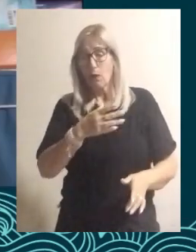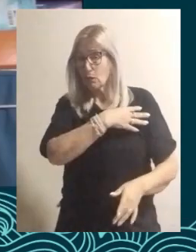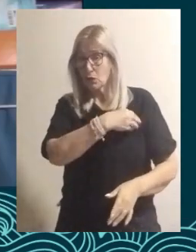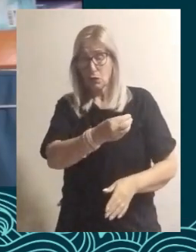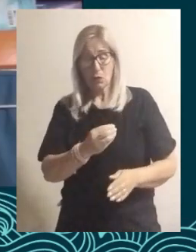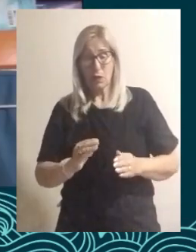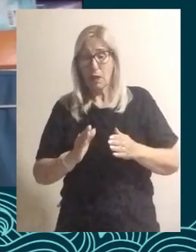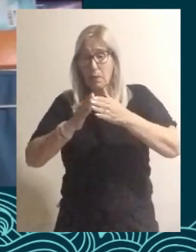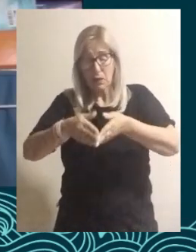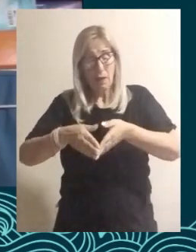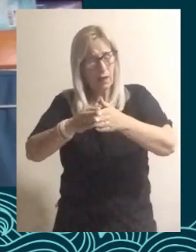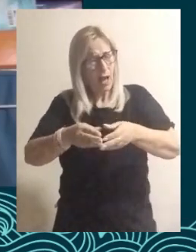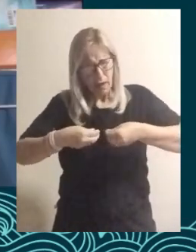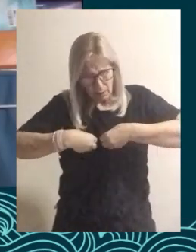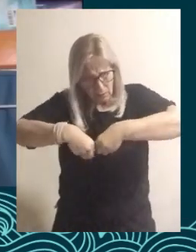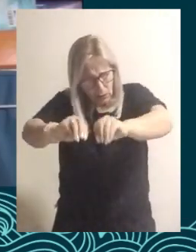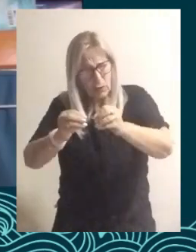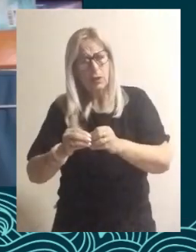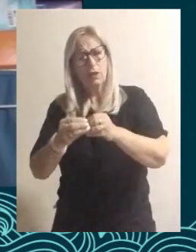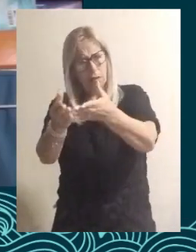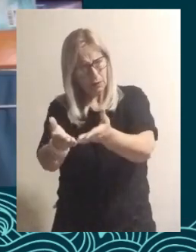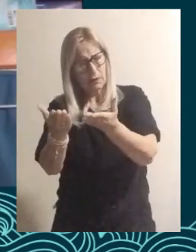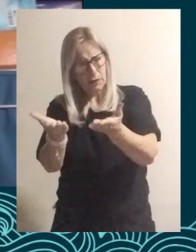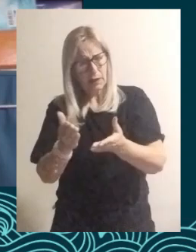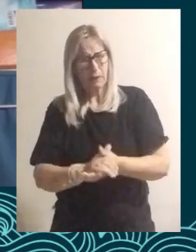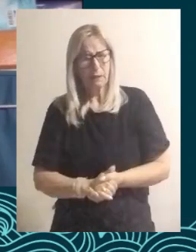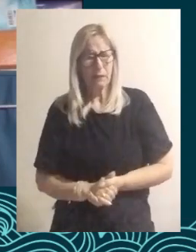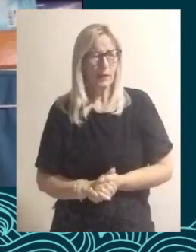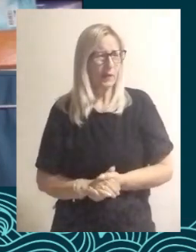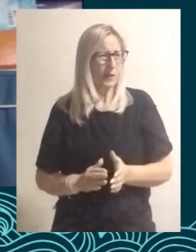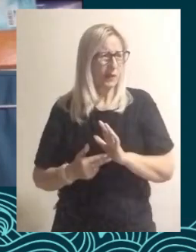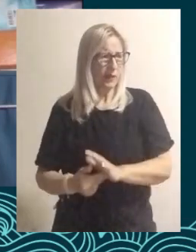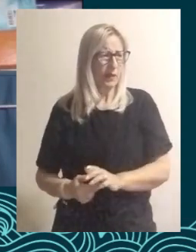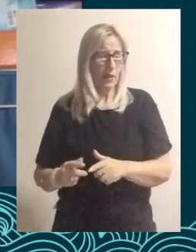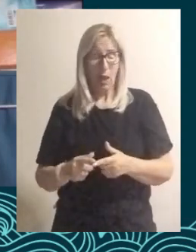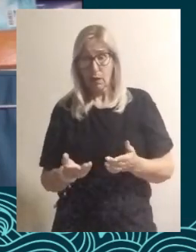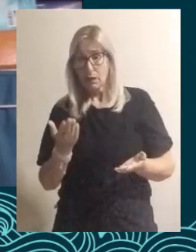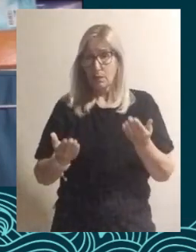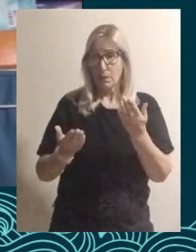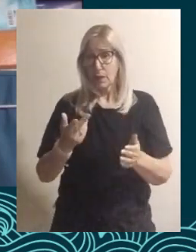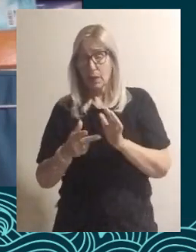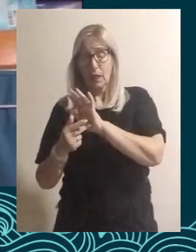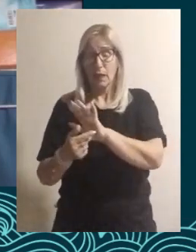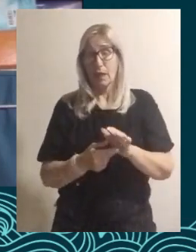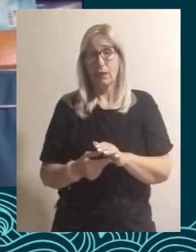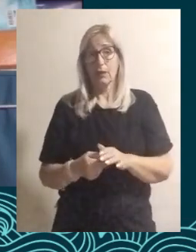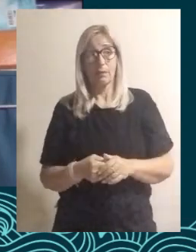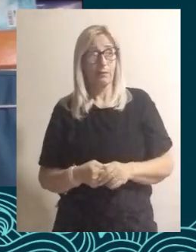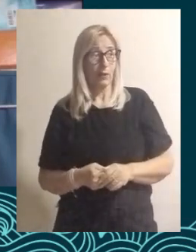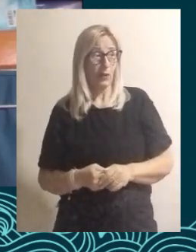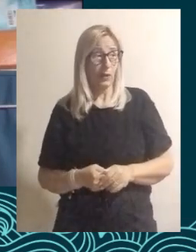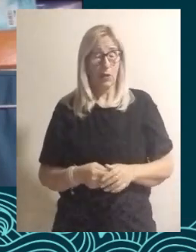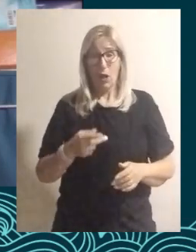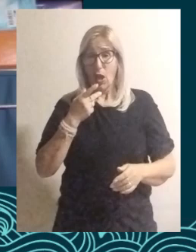mais dele, meus filhos não querem navegar, então pode ficar com você. Então, eu acho que eu achava que ia depender muito de mim. No